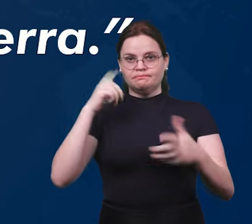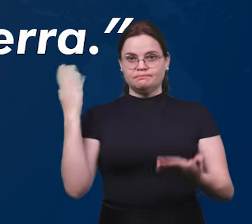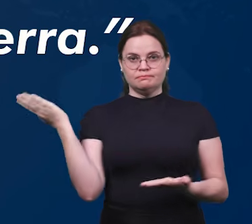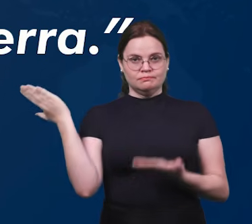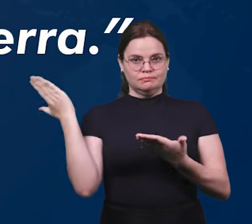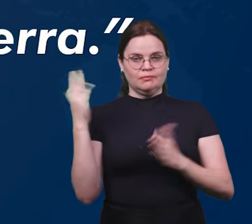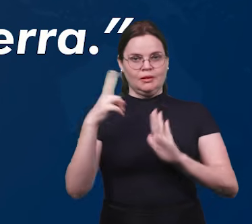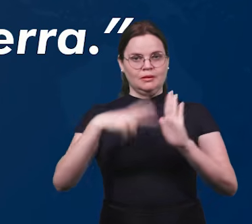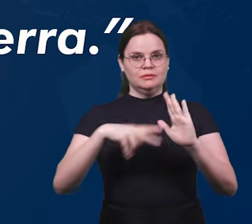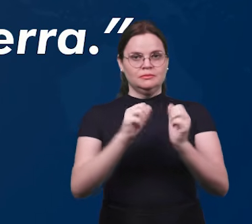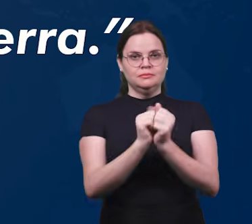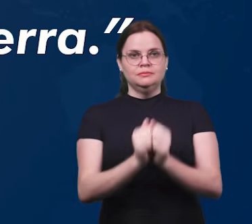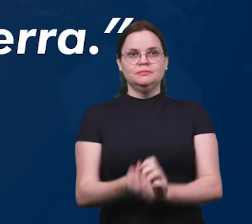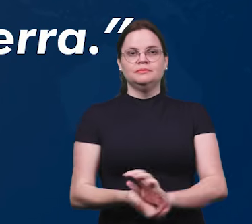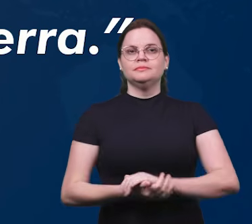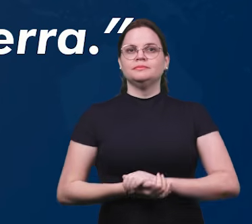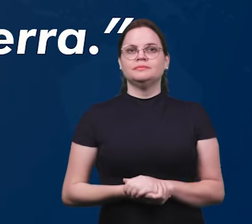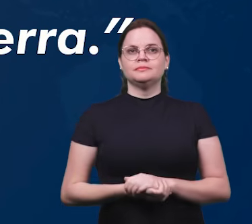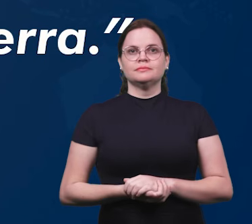na tela.